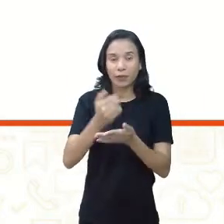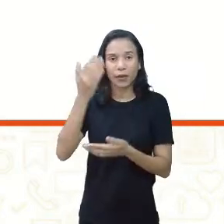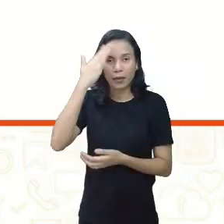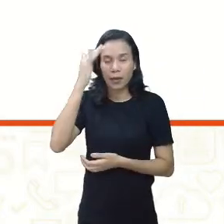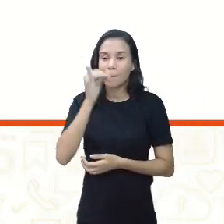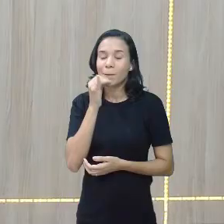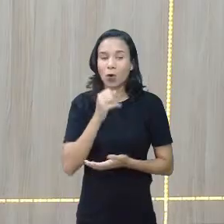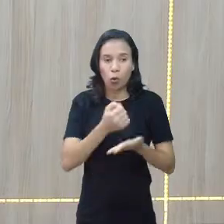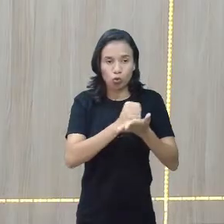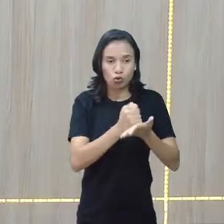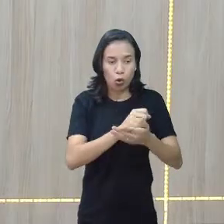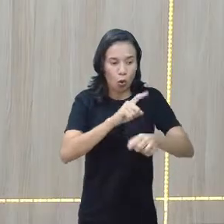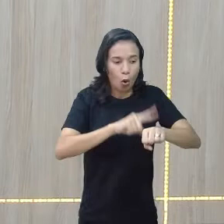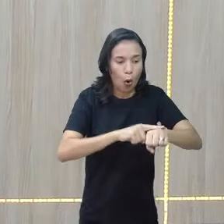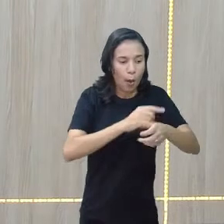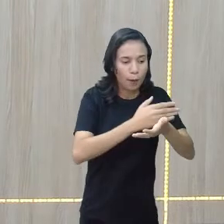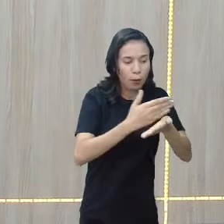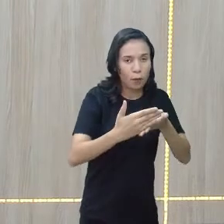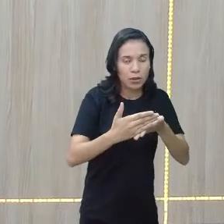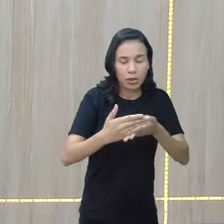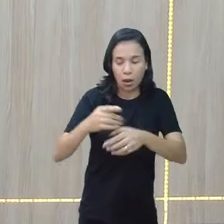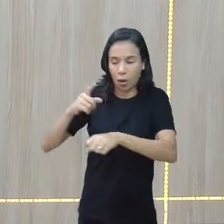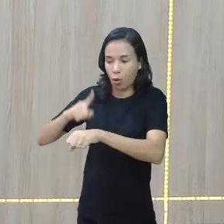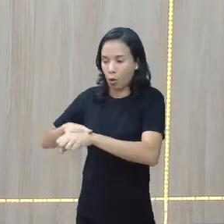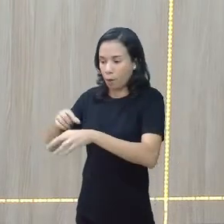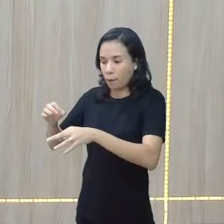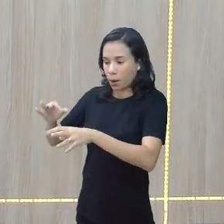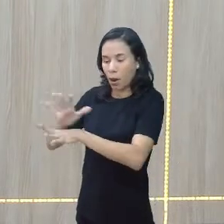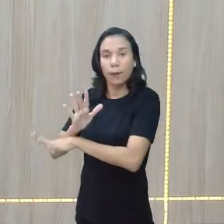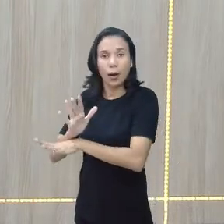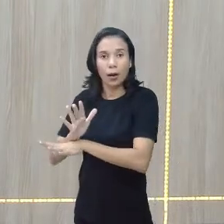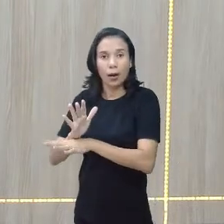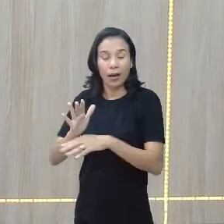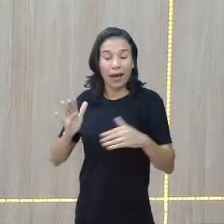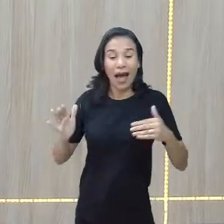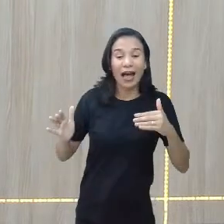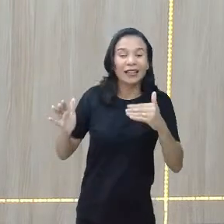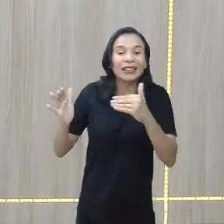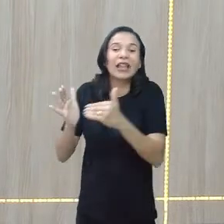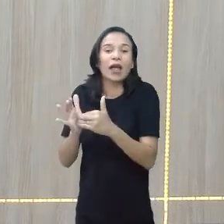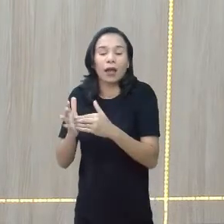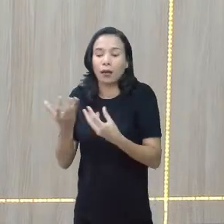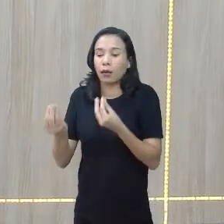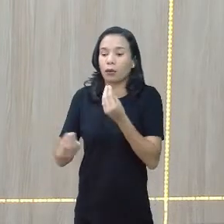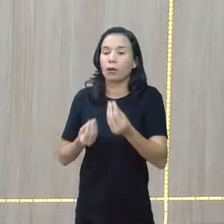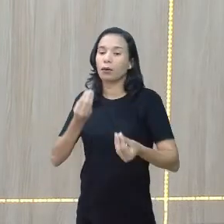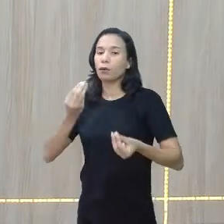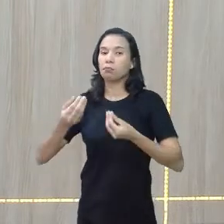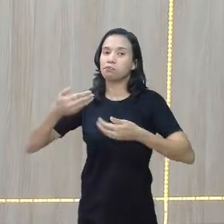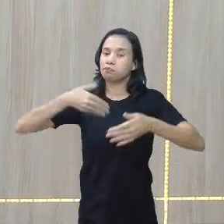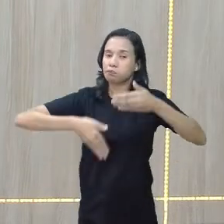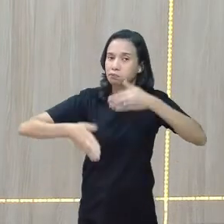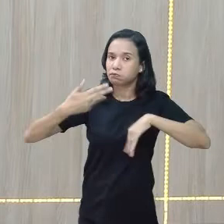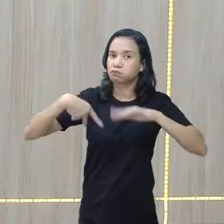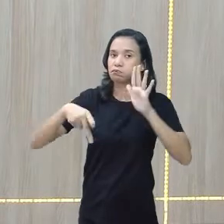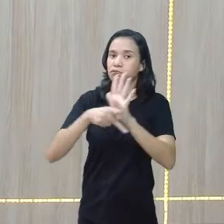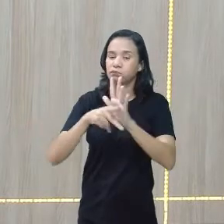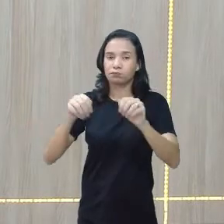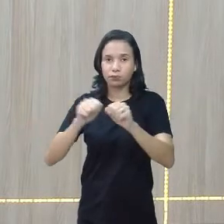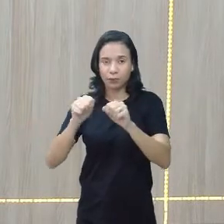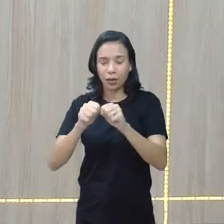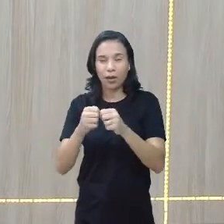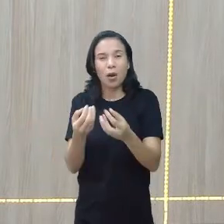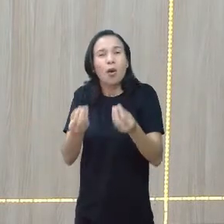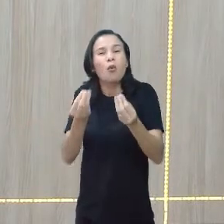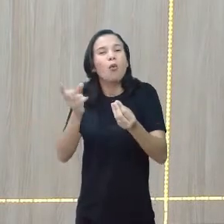hora para começar, que o jogo tem uma hora para terminar, até onde ele pode se mobilizar para fazer, o que